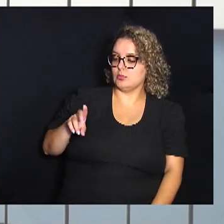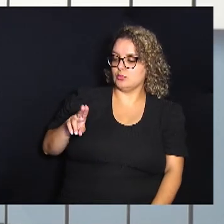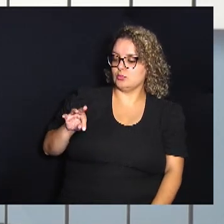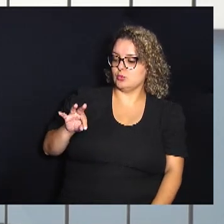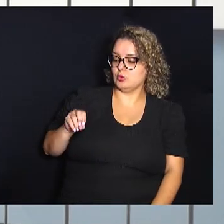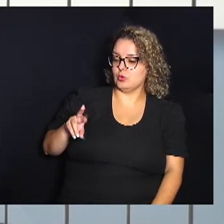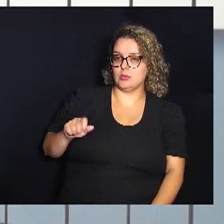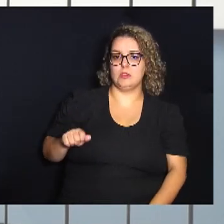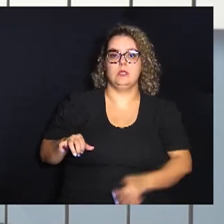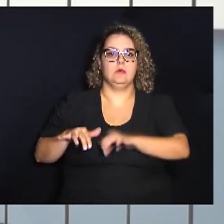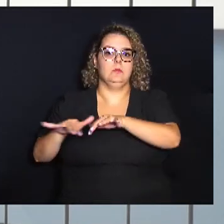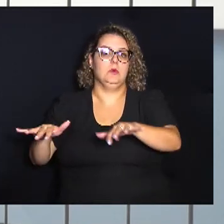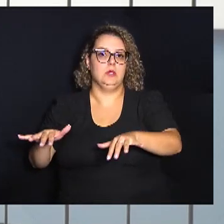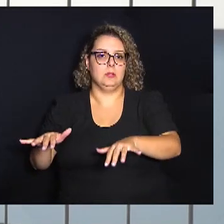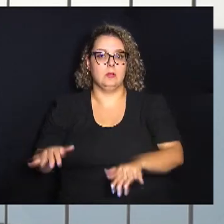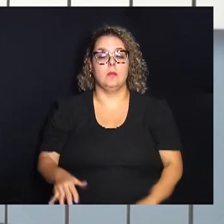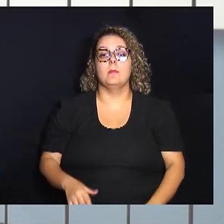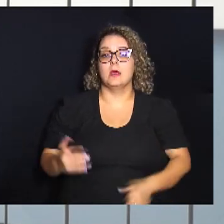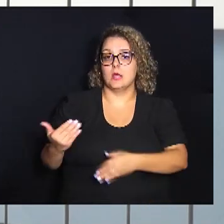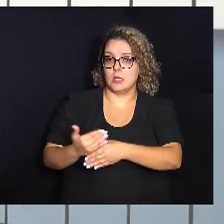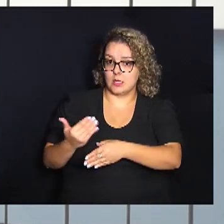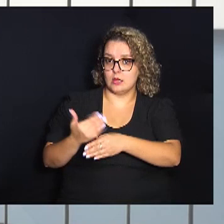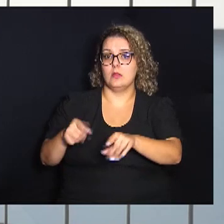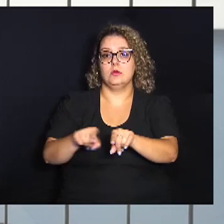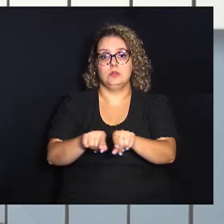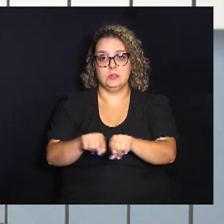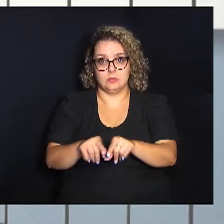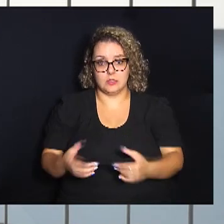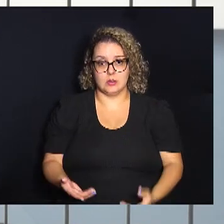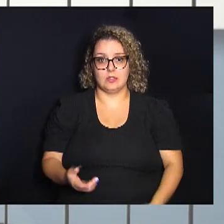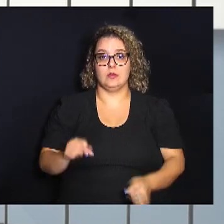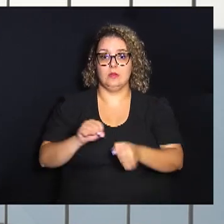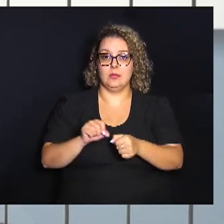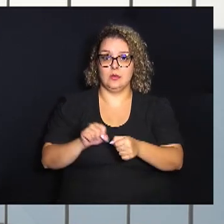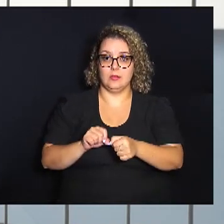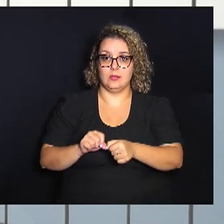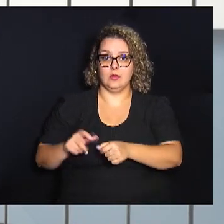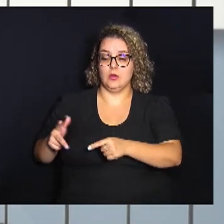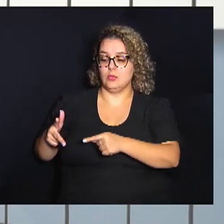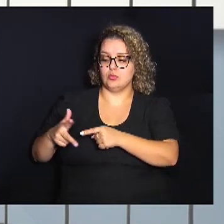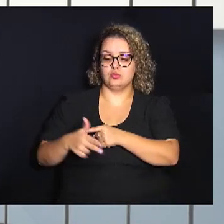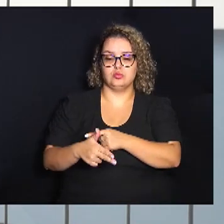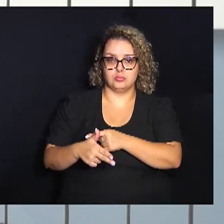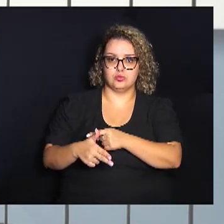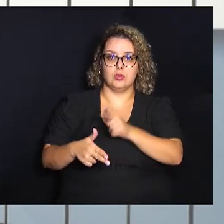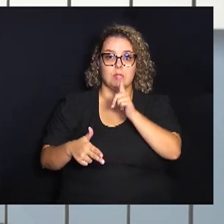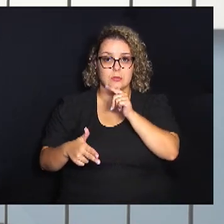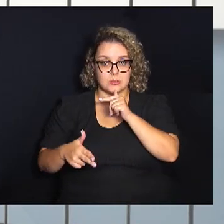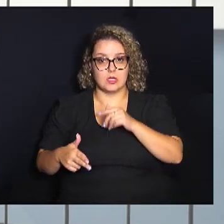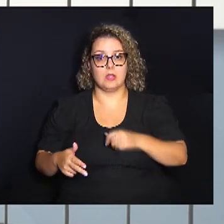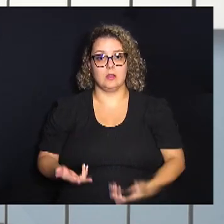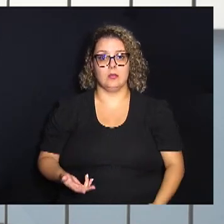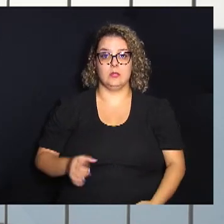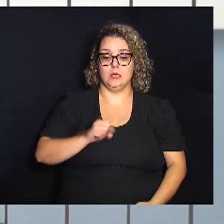o distrito. Então, para que essa obra aconteça, também será feita aí a interrupção do fornecimento